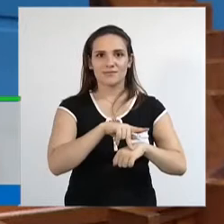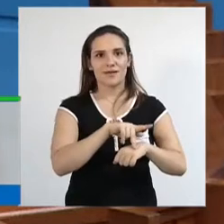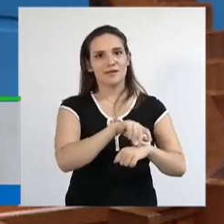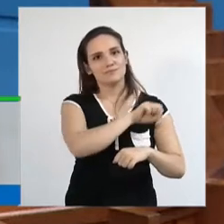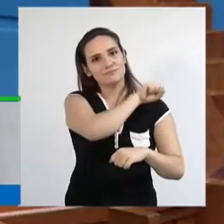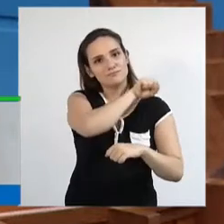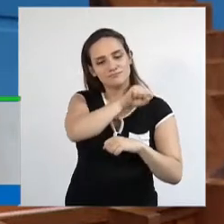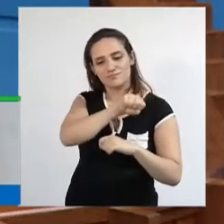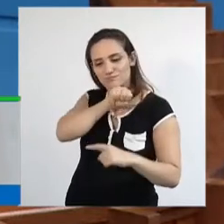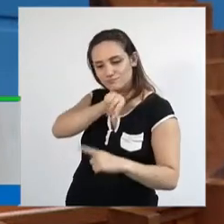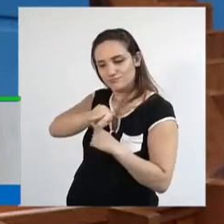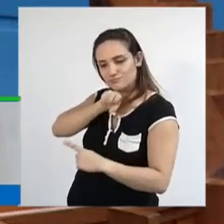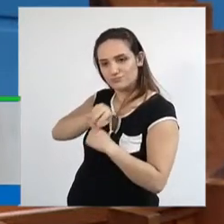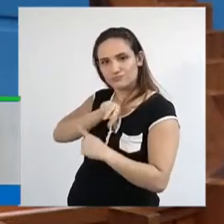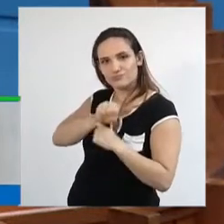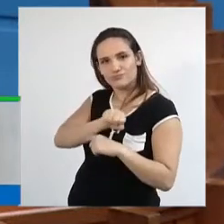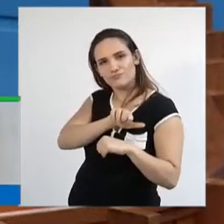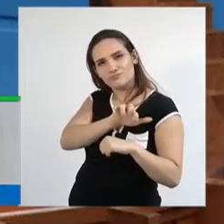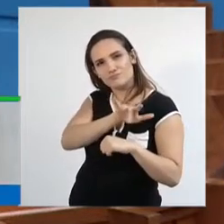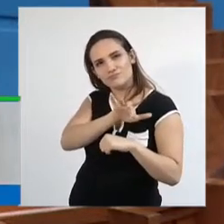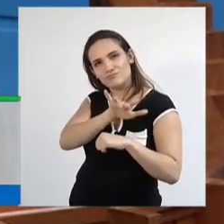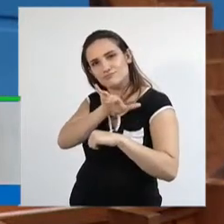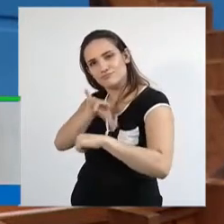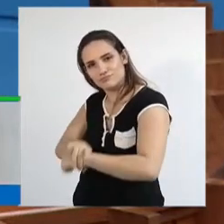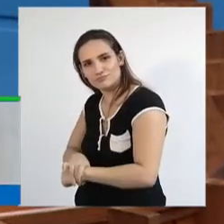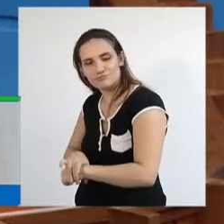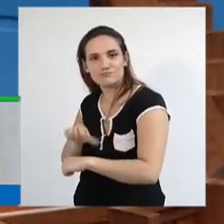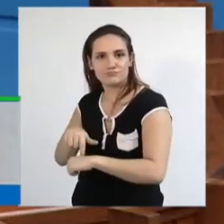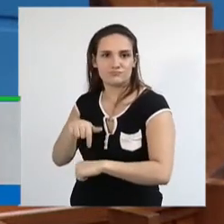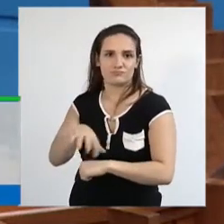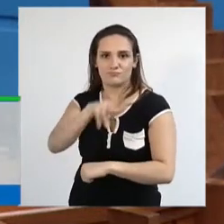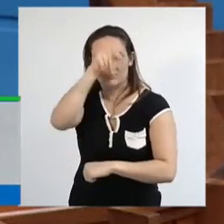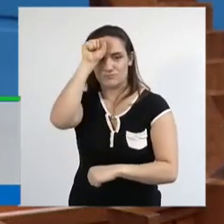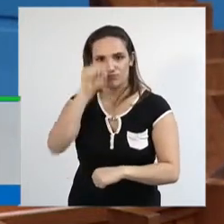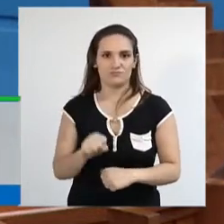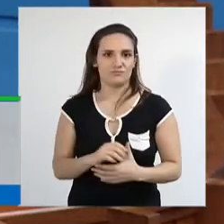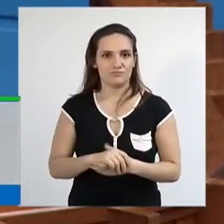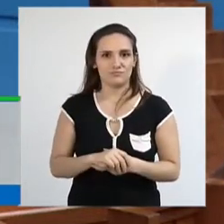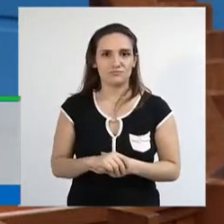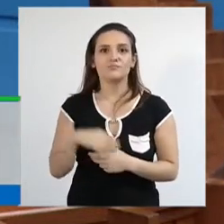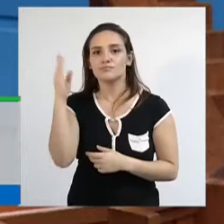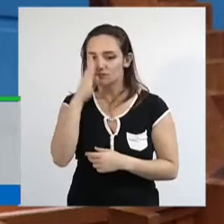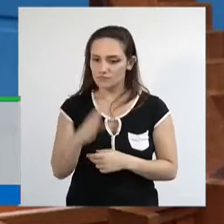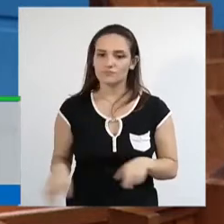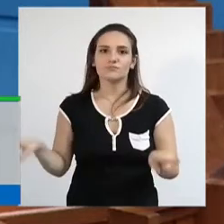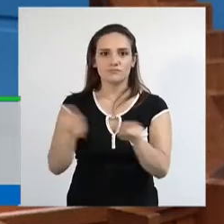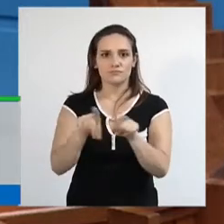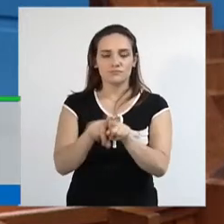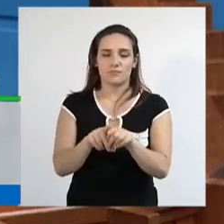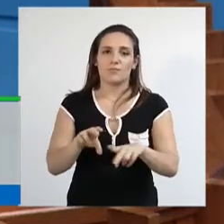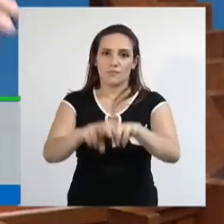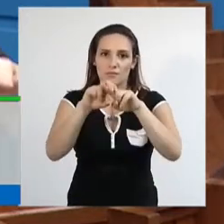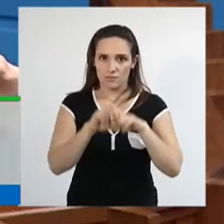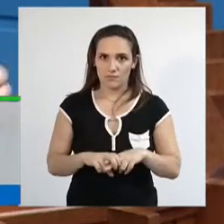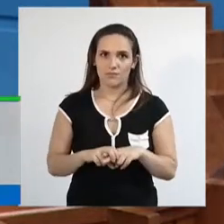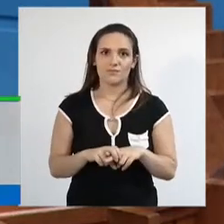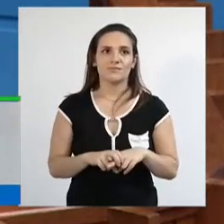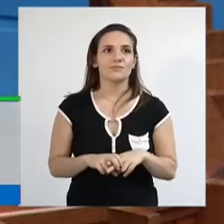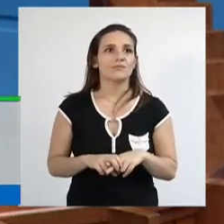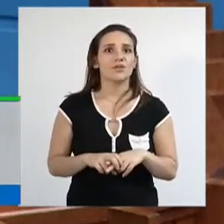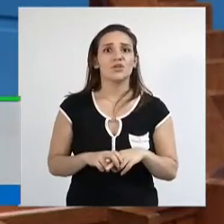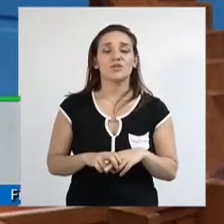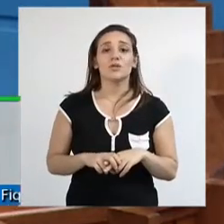no Brasil. E no descompasso de investir em